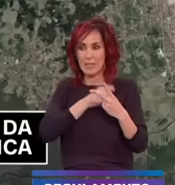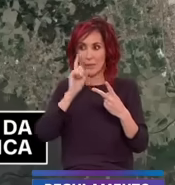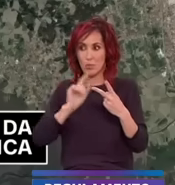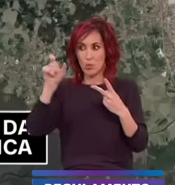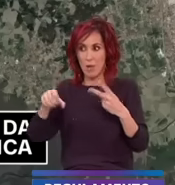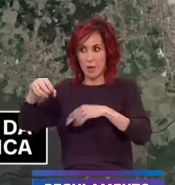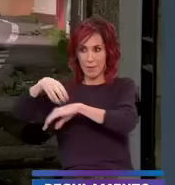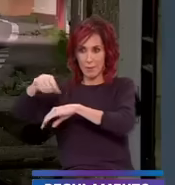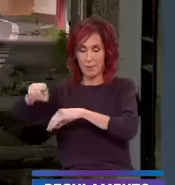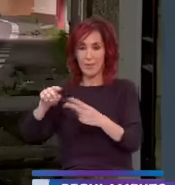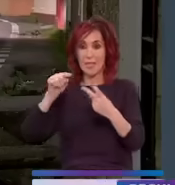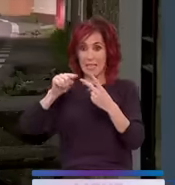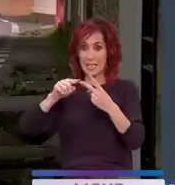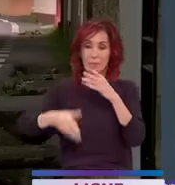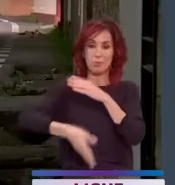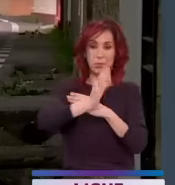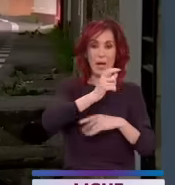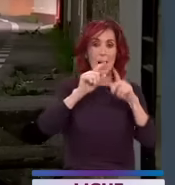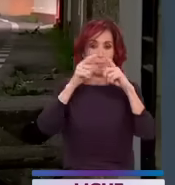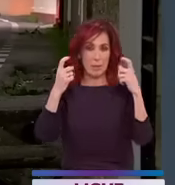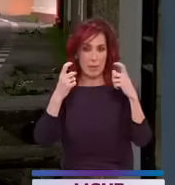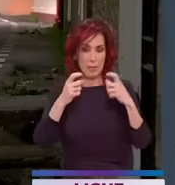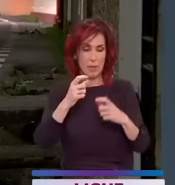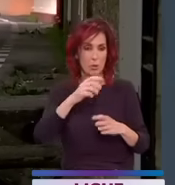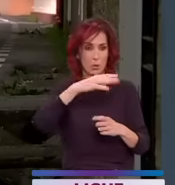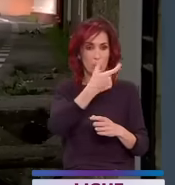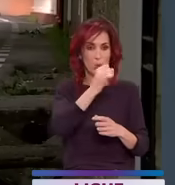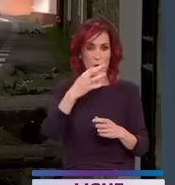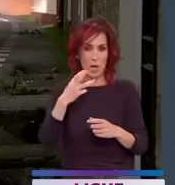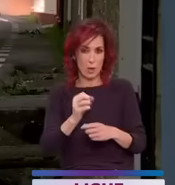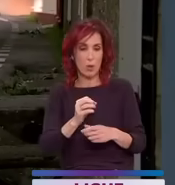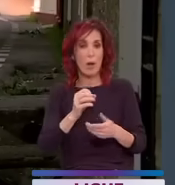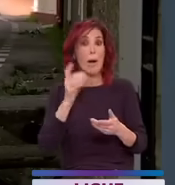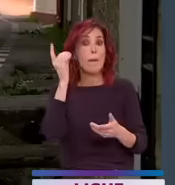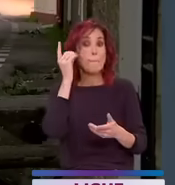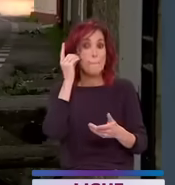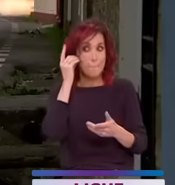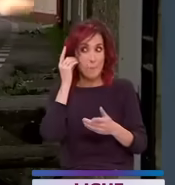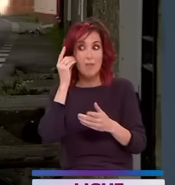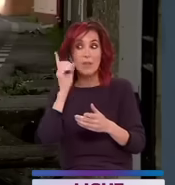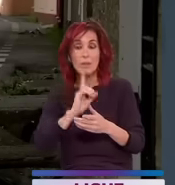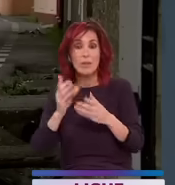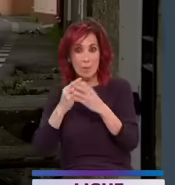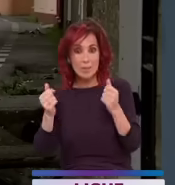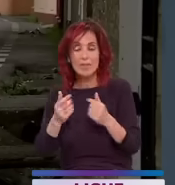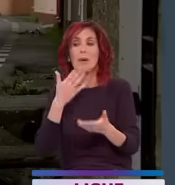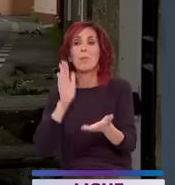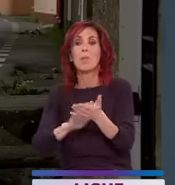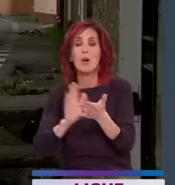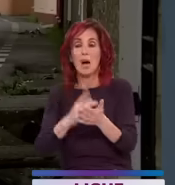mulher. Dali, terão seguido para o apartamento da Torreira. Comprova-o o telemóvel da desaparecida, que foi desligado